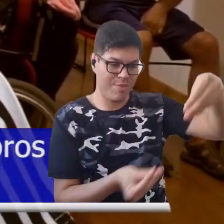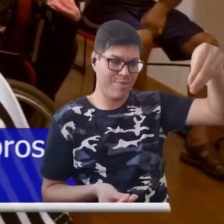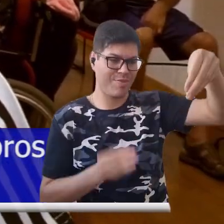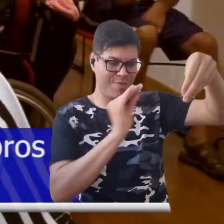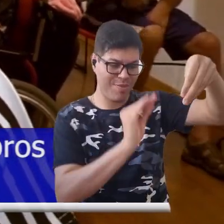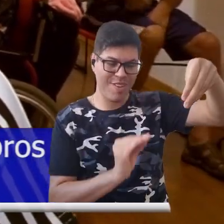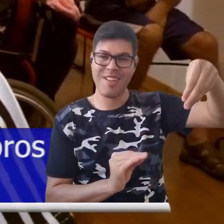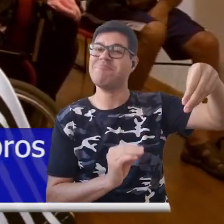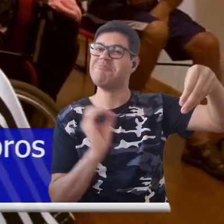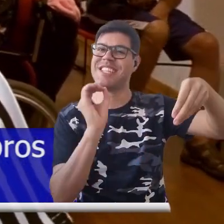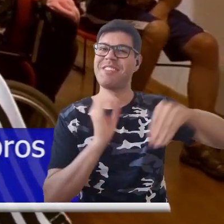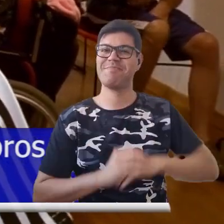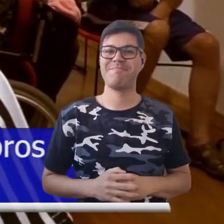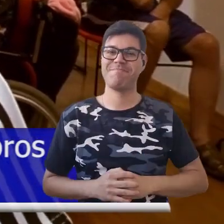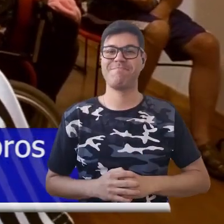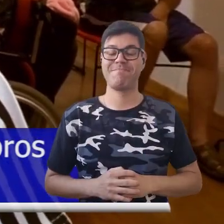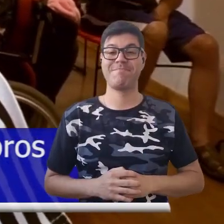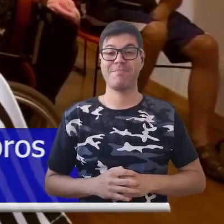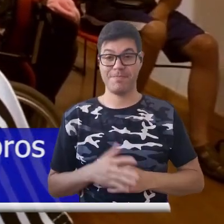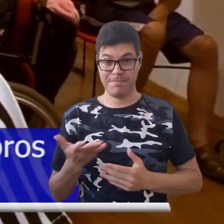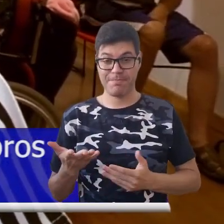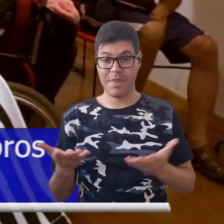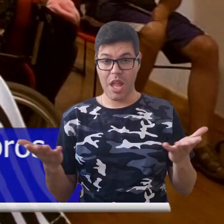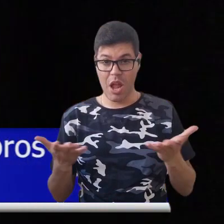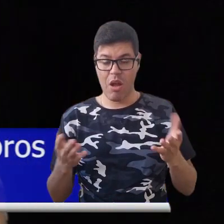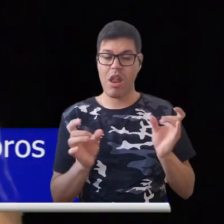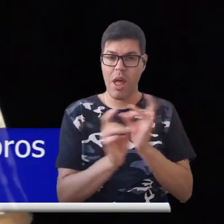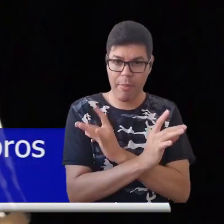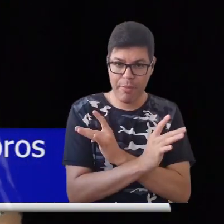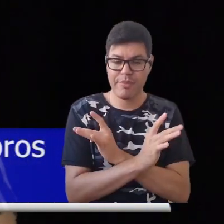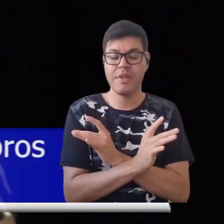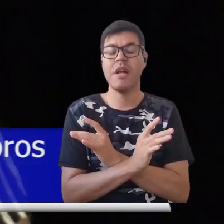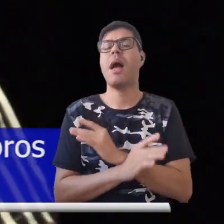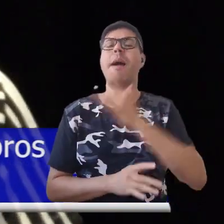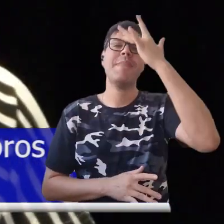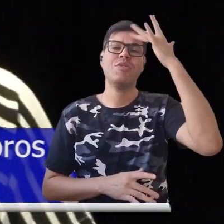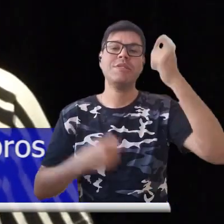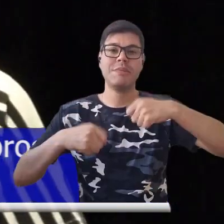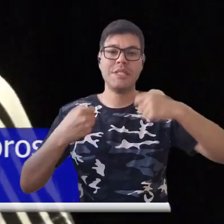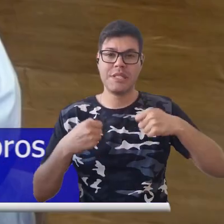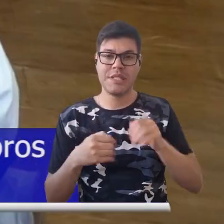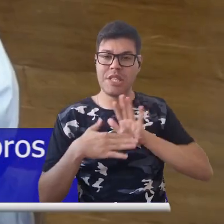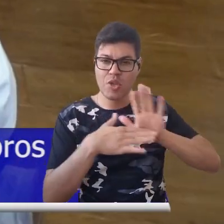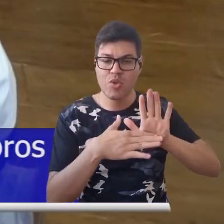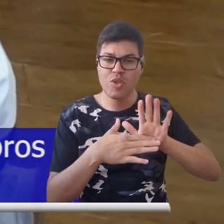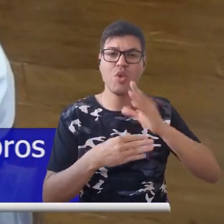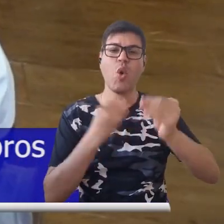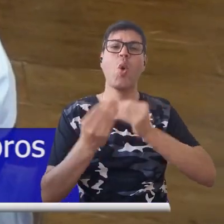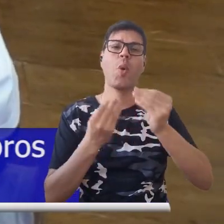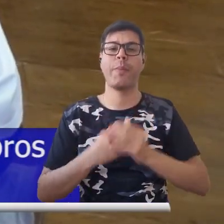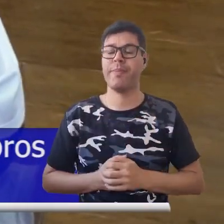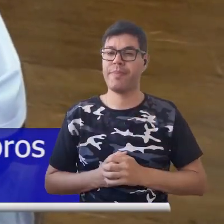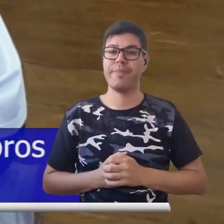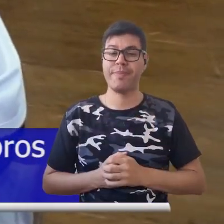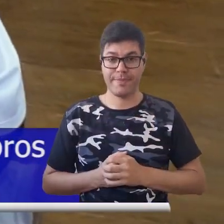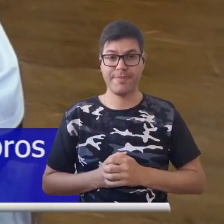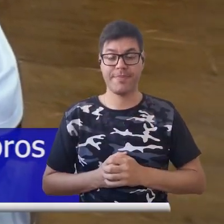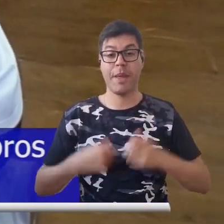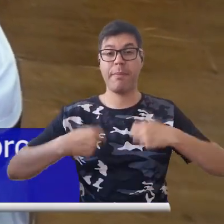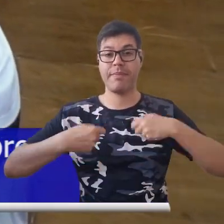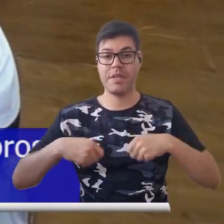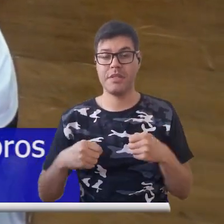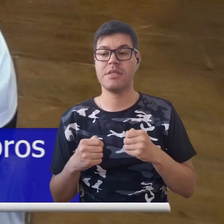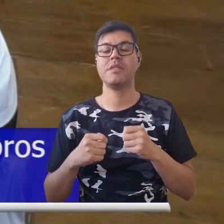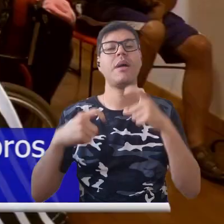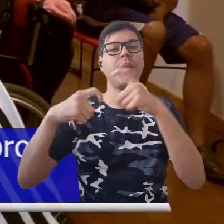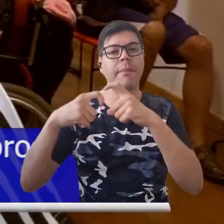12 crianças e esse a gente está zerando a lista. A presidente do FUS explica qual procedimento deve ser feito para receber